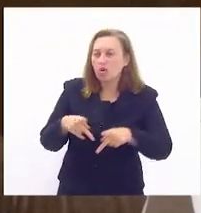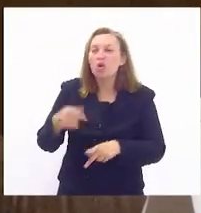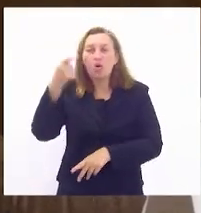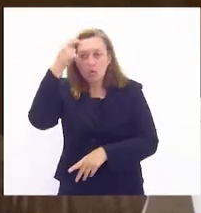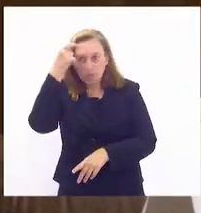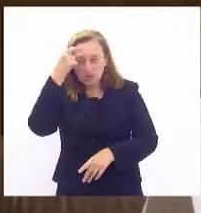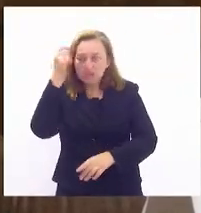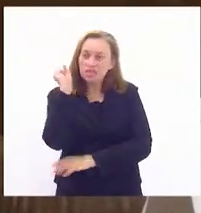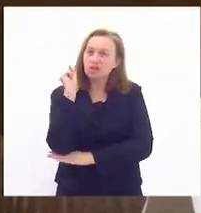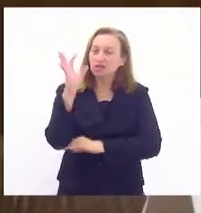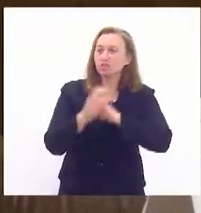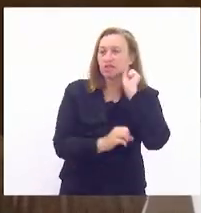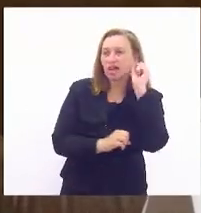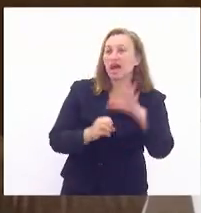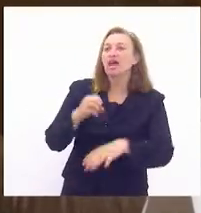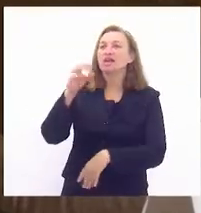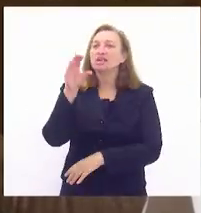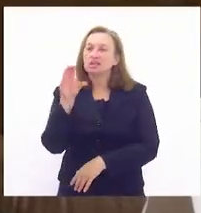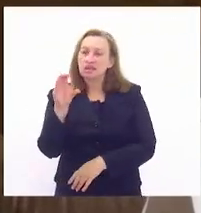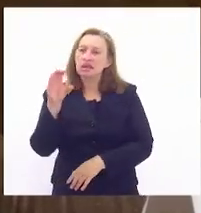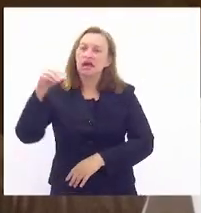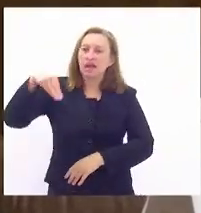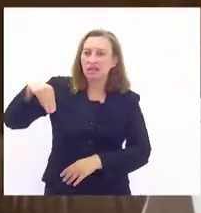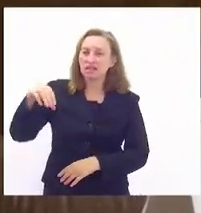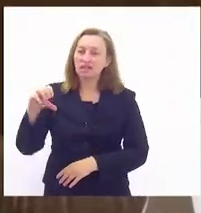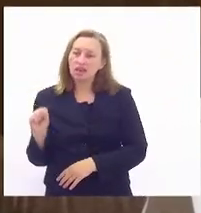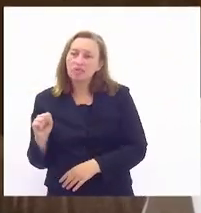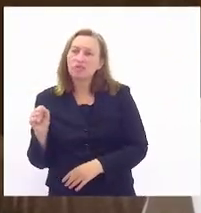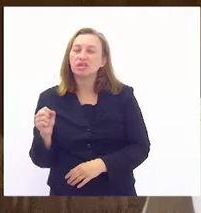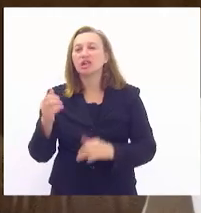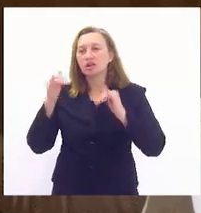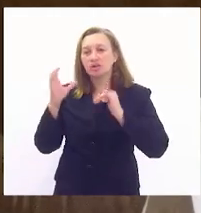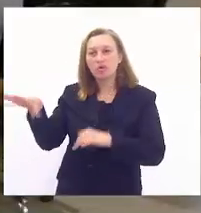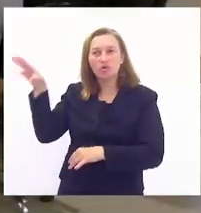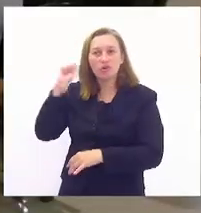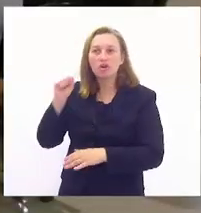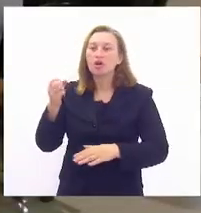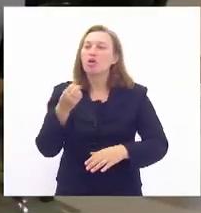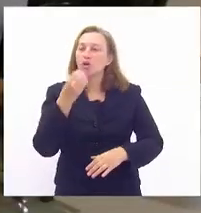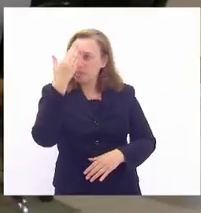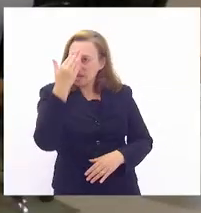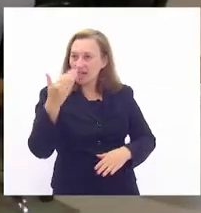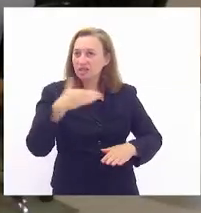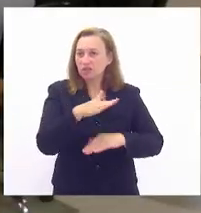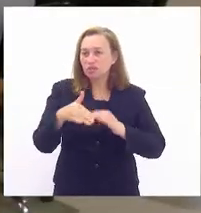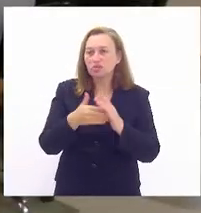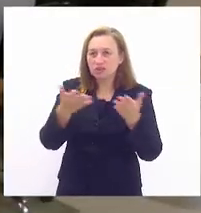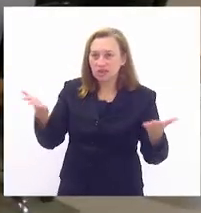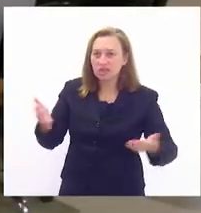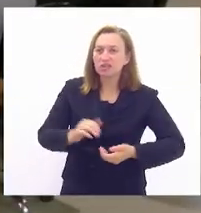a CSN vai ter que nos ouvir. Muito obrigado e boa noite a todos e a todas. Obrigado, vereador Raoni.